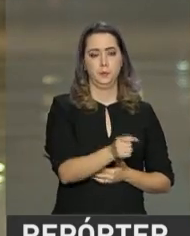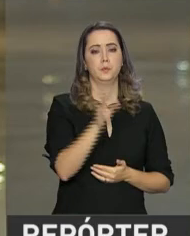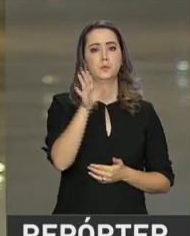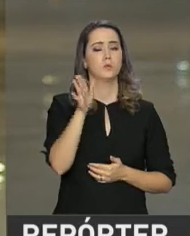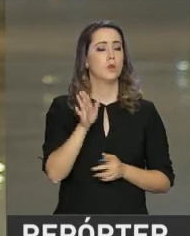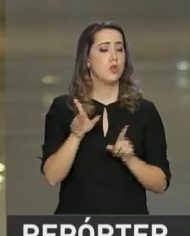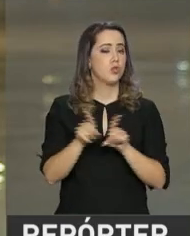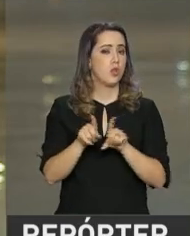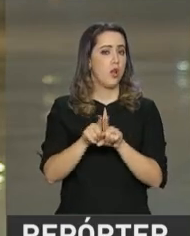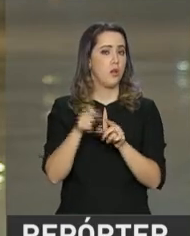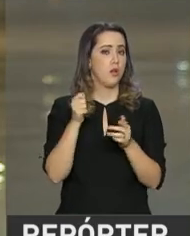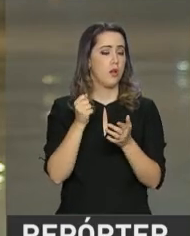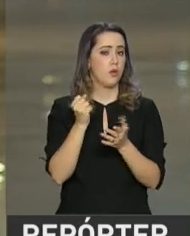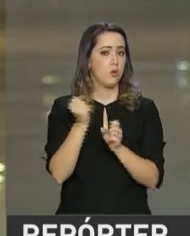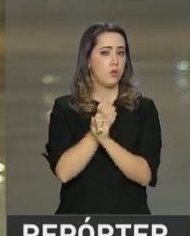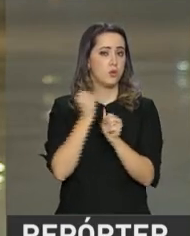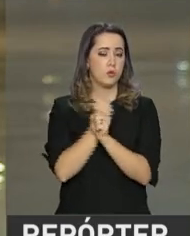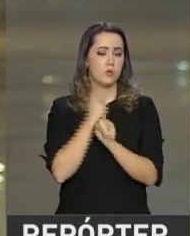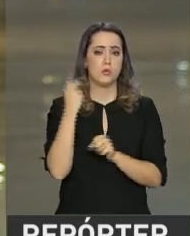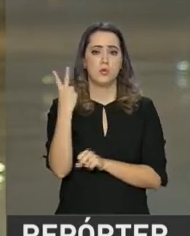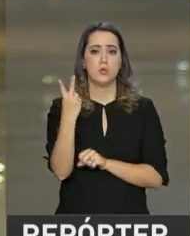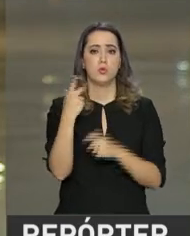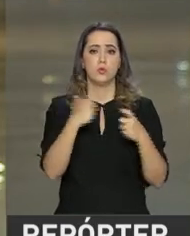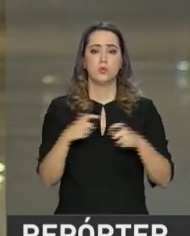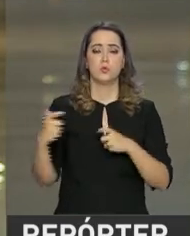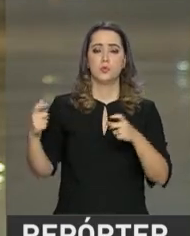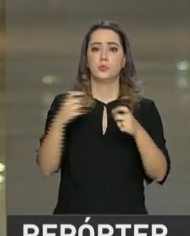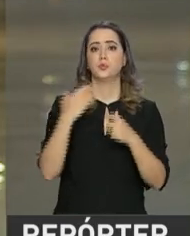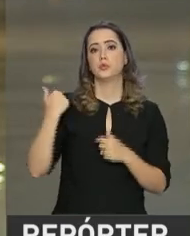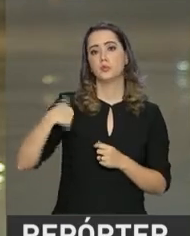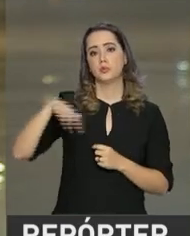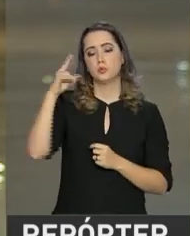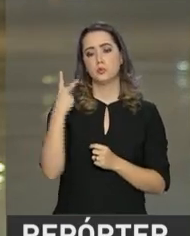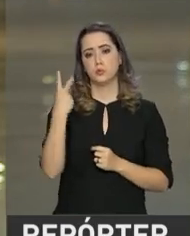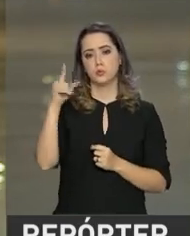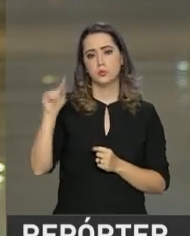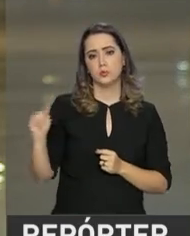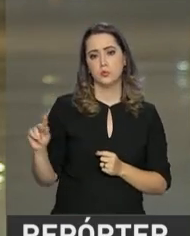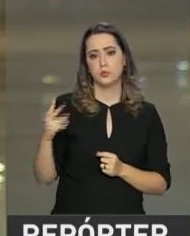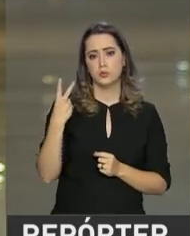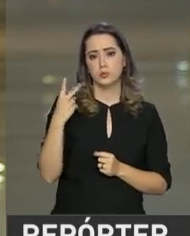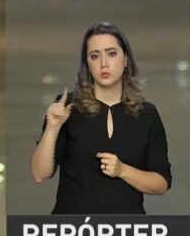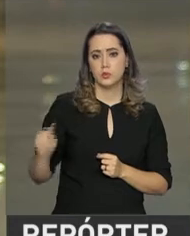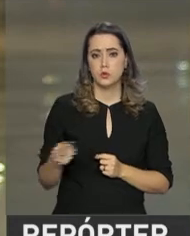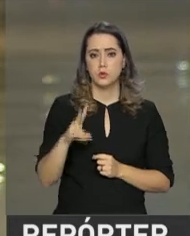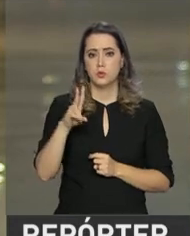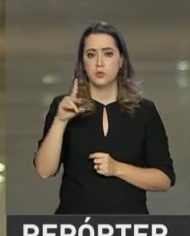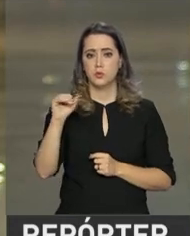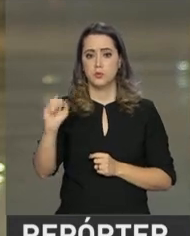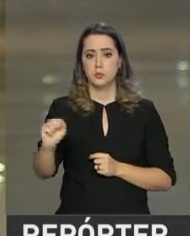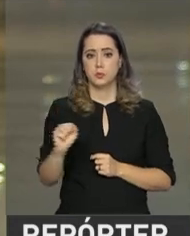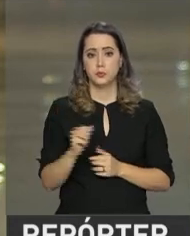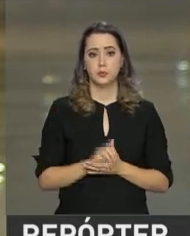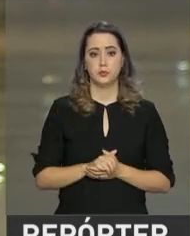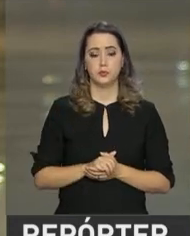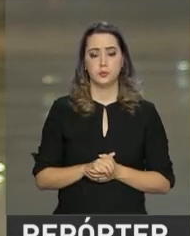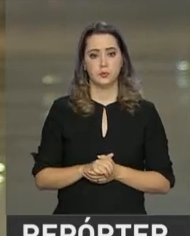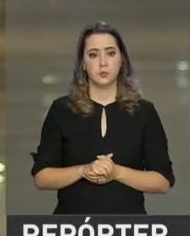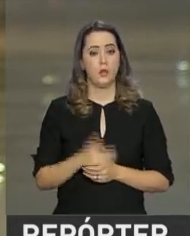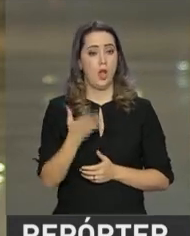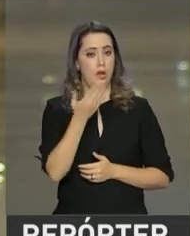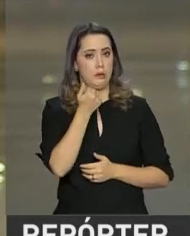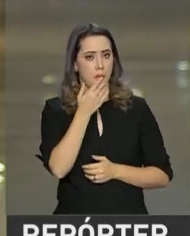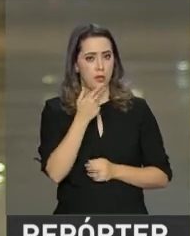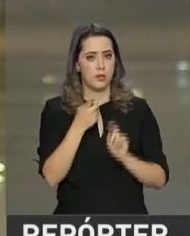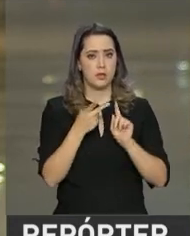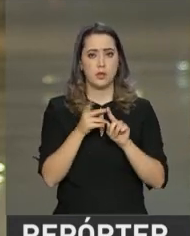previsto a construção de mais dois abrigos com mais duas mil e duas mil vagas perdão além de refeição